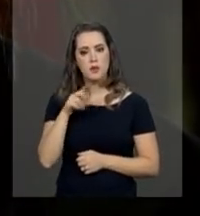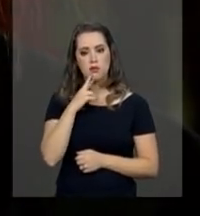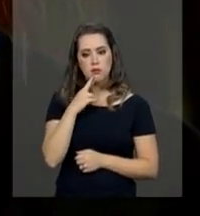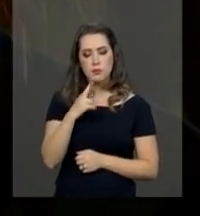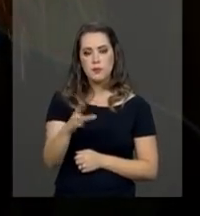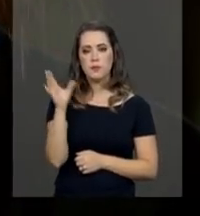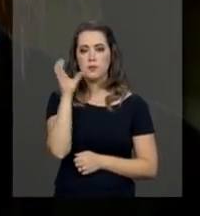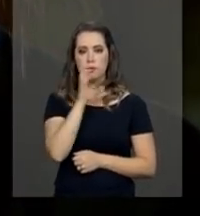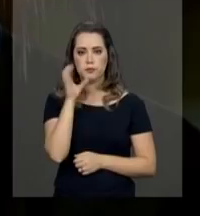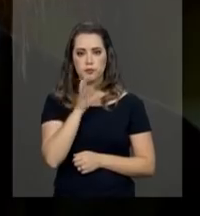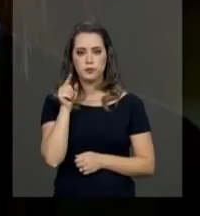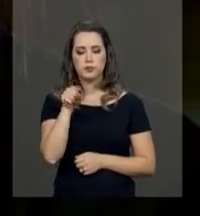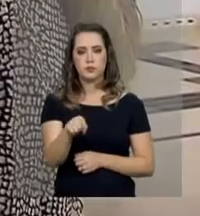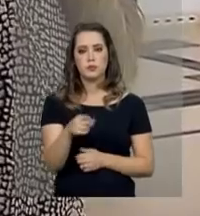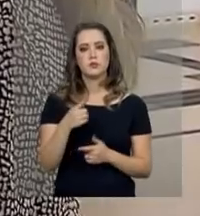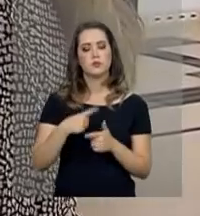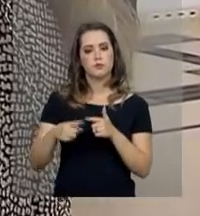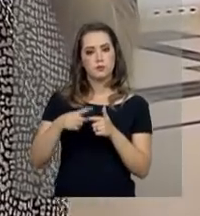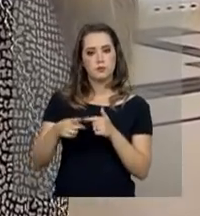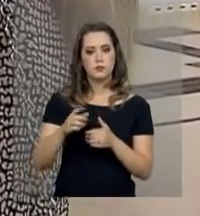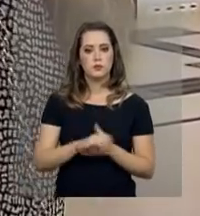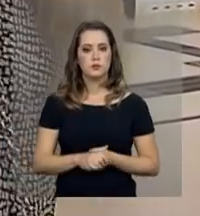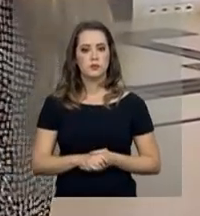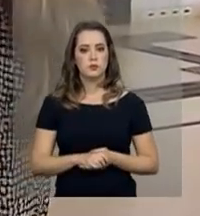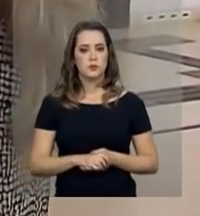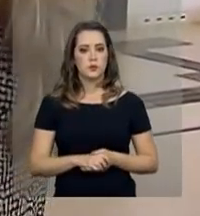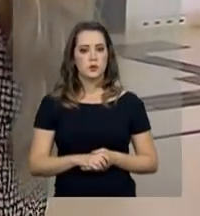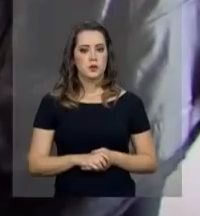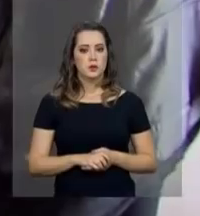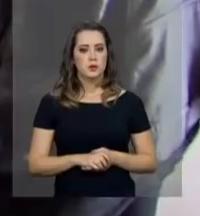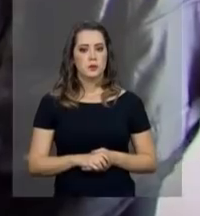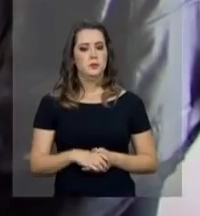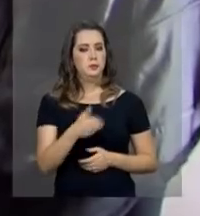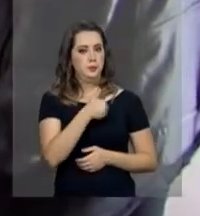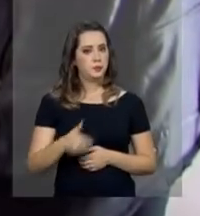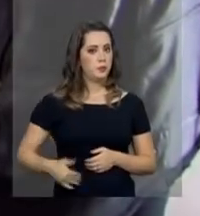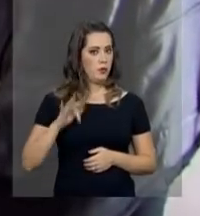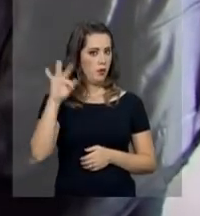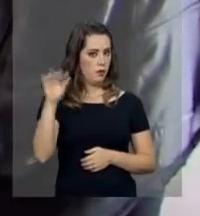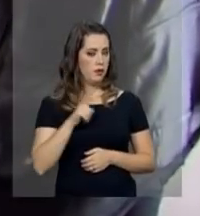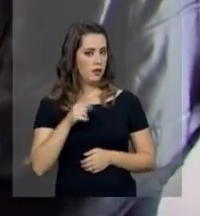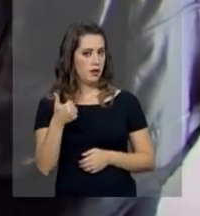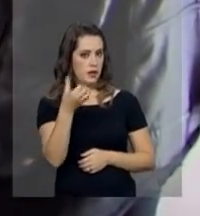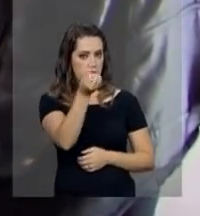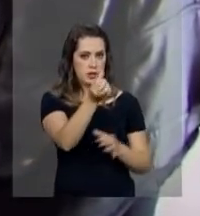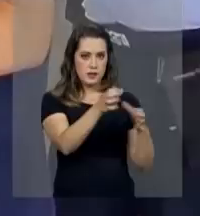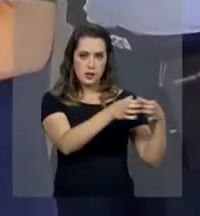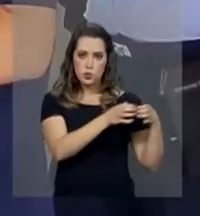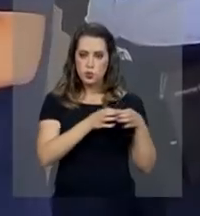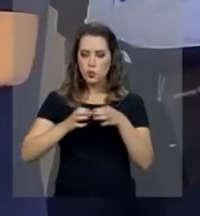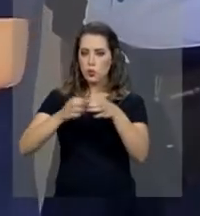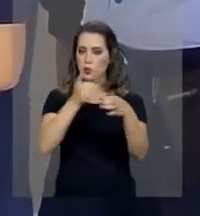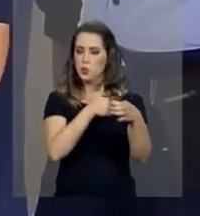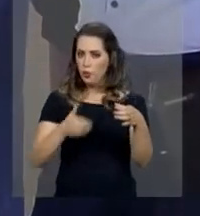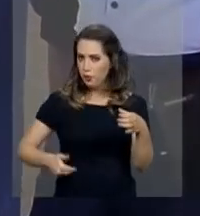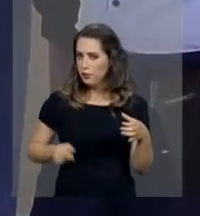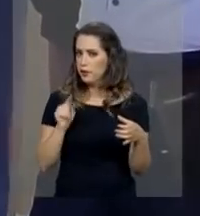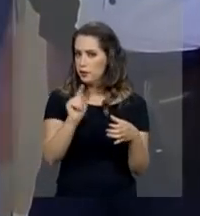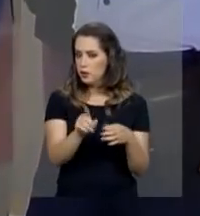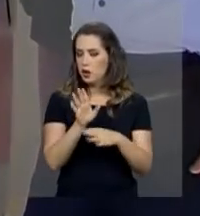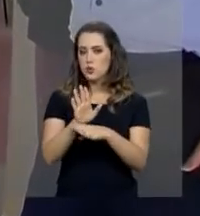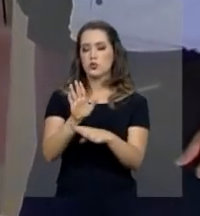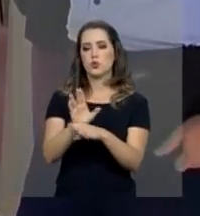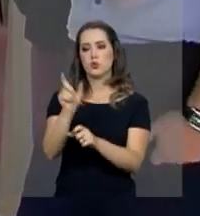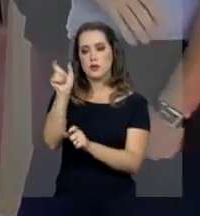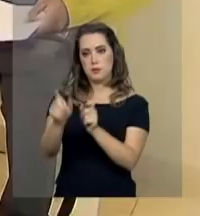resposta imediata à sua situação. A Força-Tarefa do Governo Federal conta com 16 órgãos públicos. Além de prestar o suporte